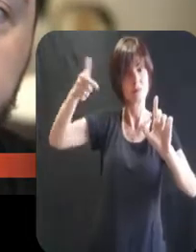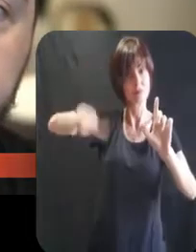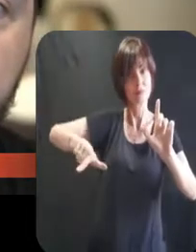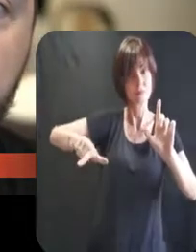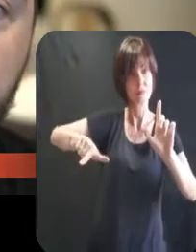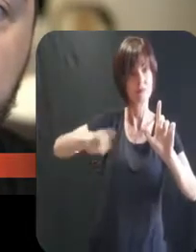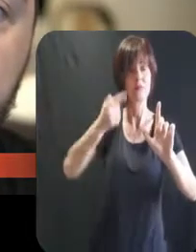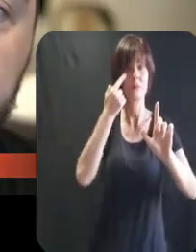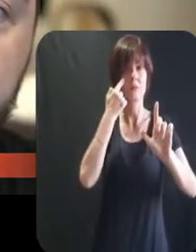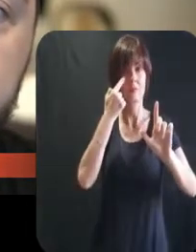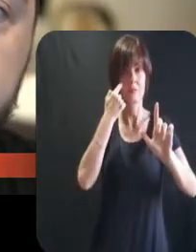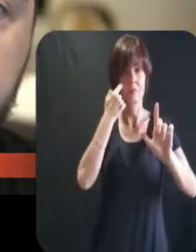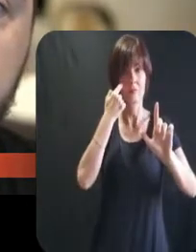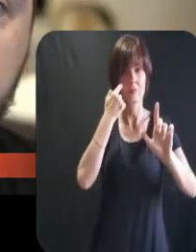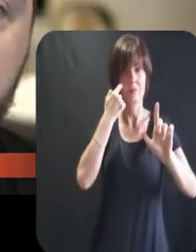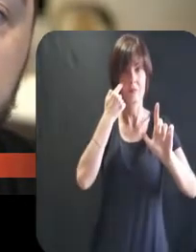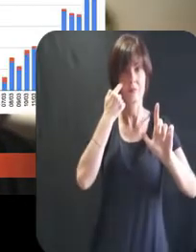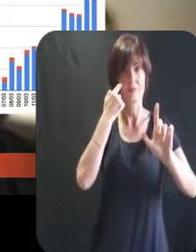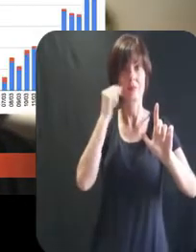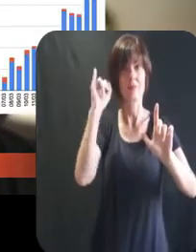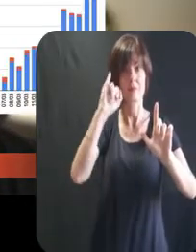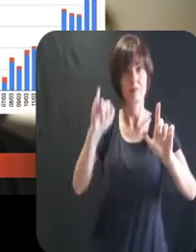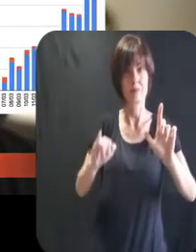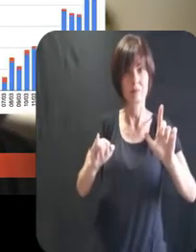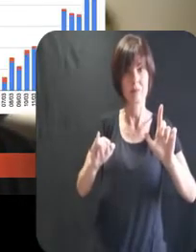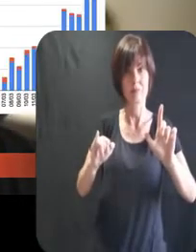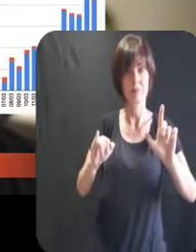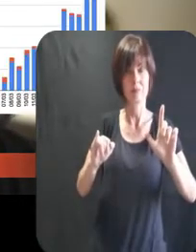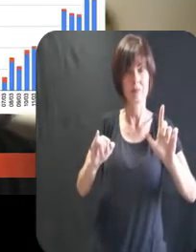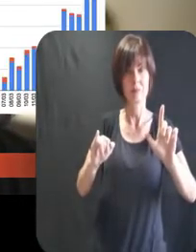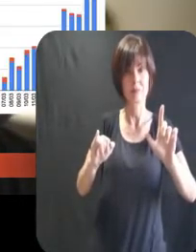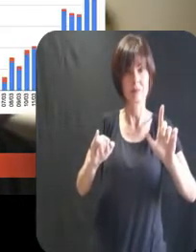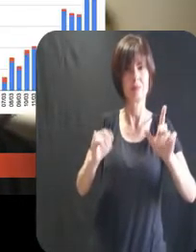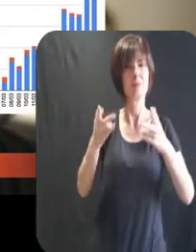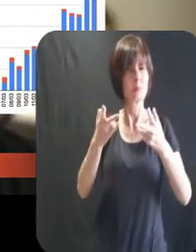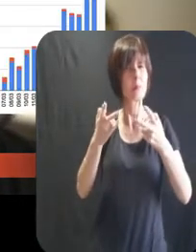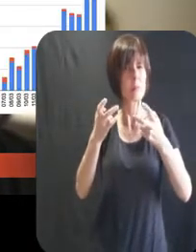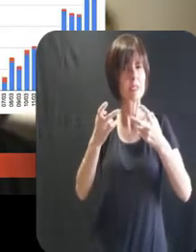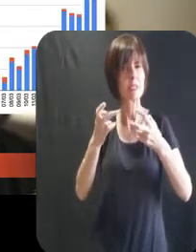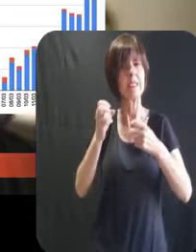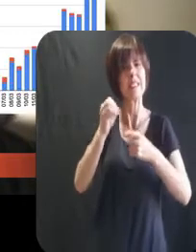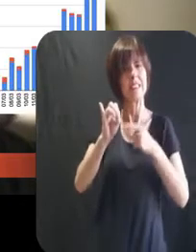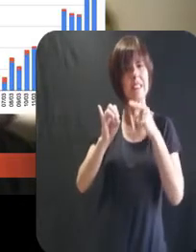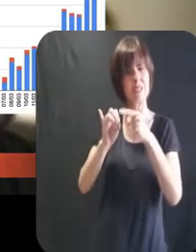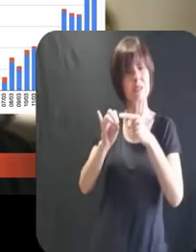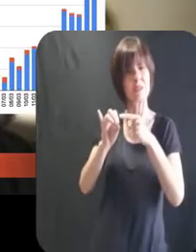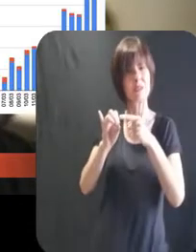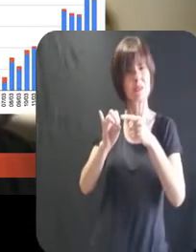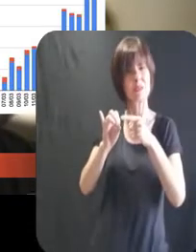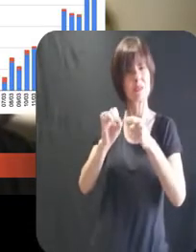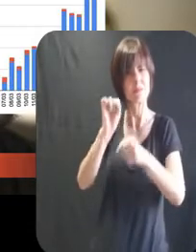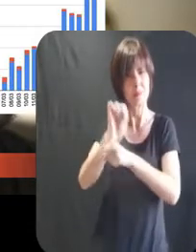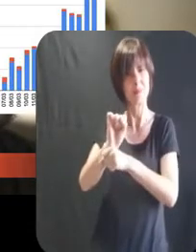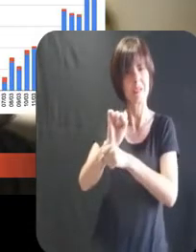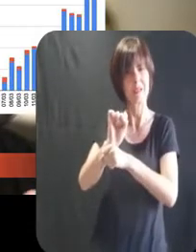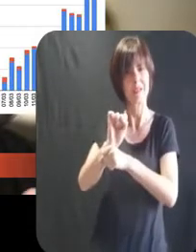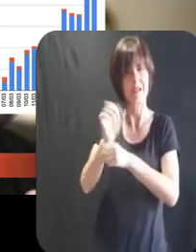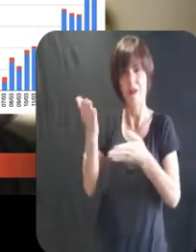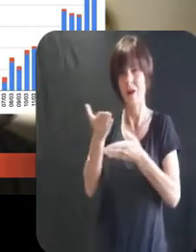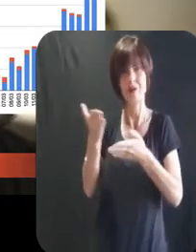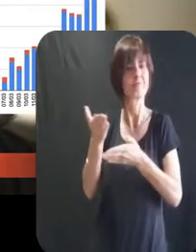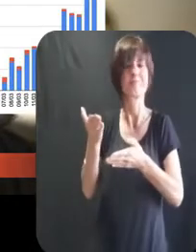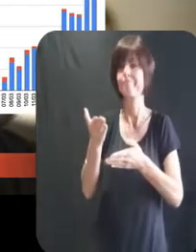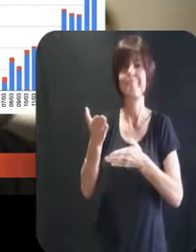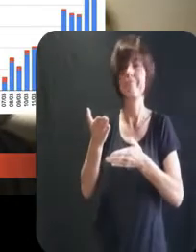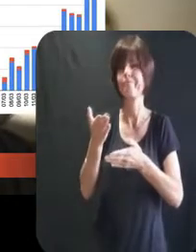você ver o que acontece com a China e com a Itália. Olha para o gráfico da Itália, olha para as mortes em azul e me diz